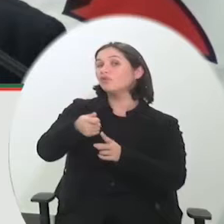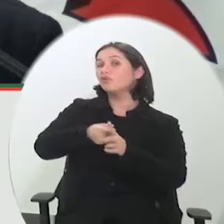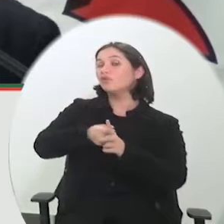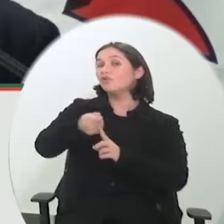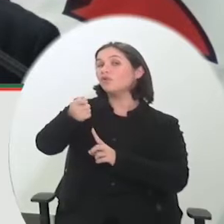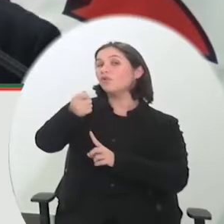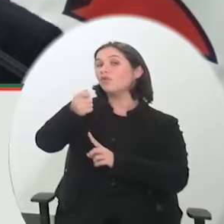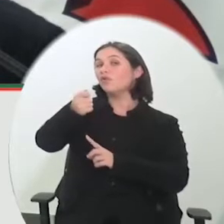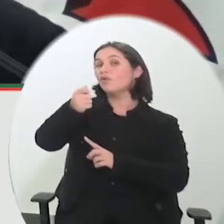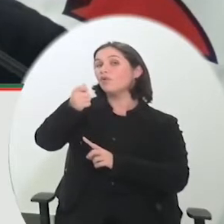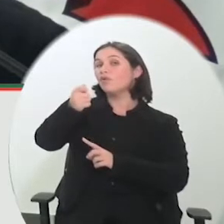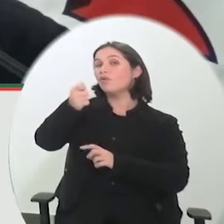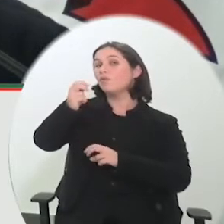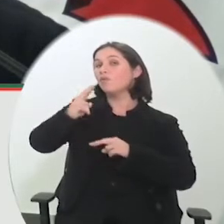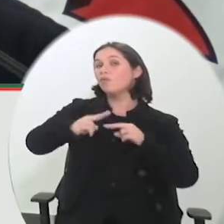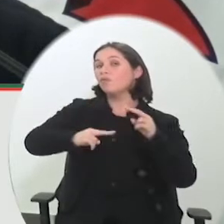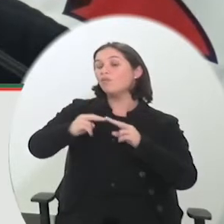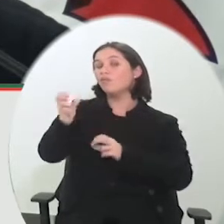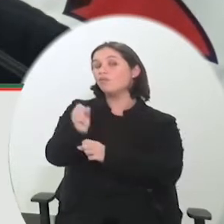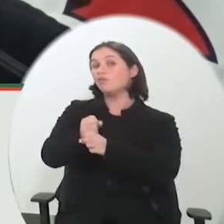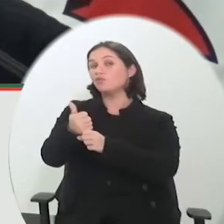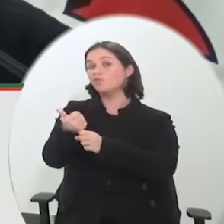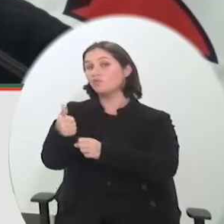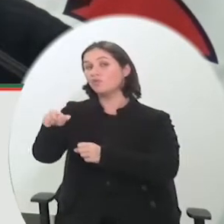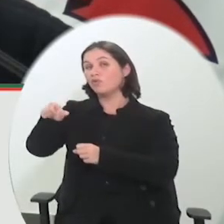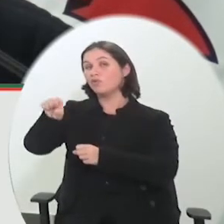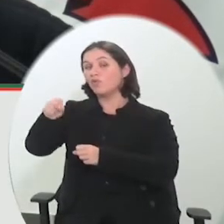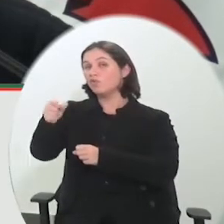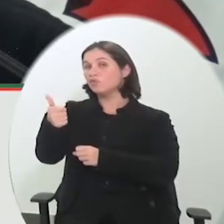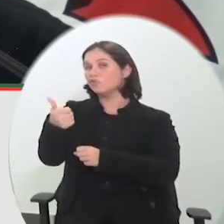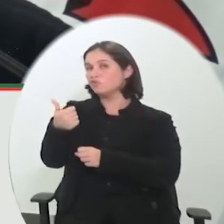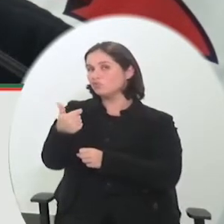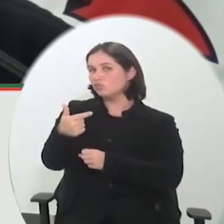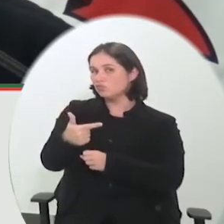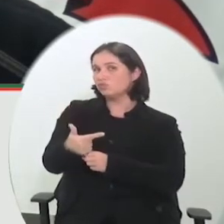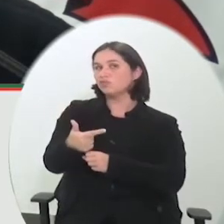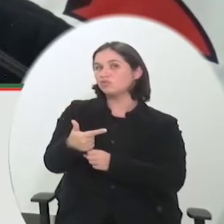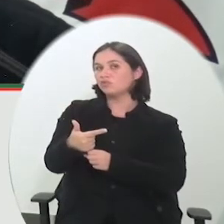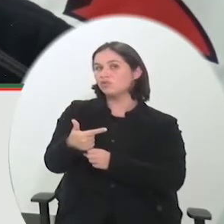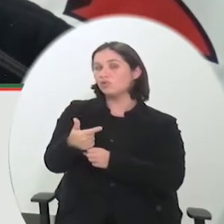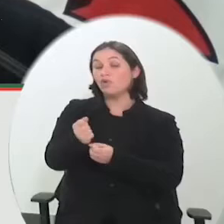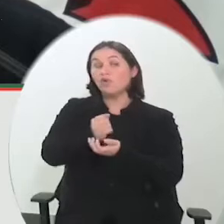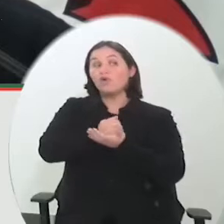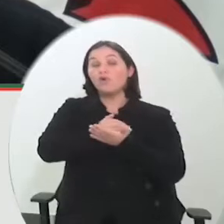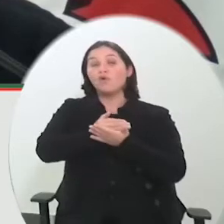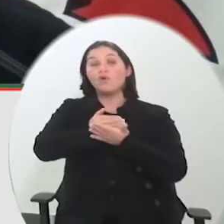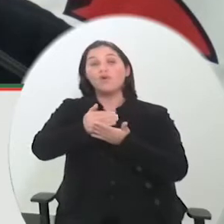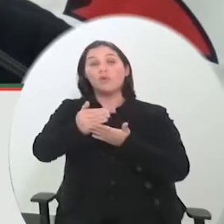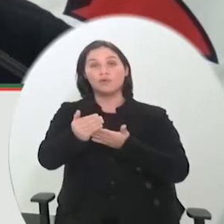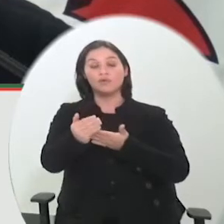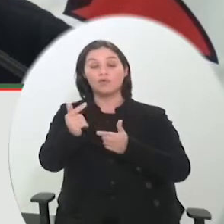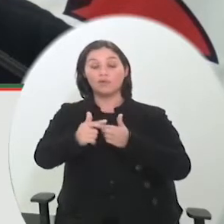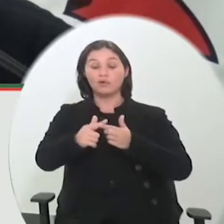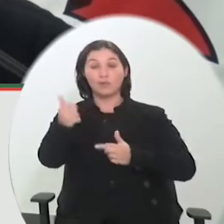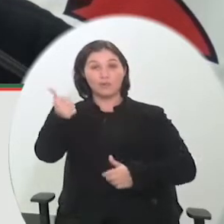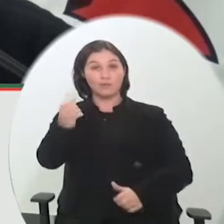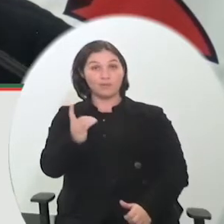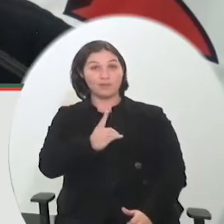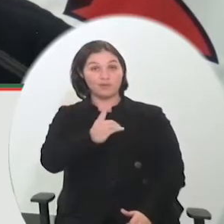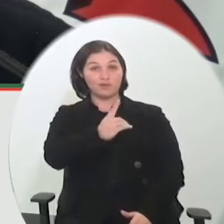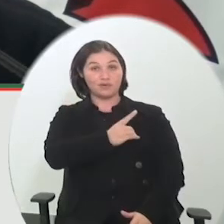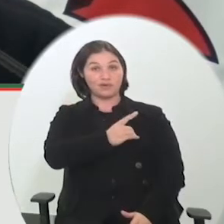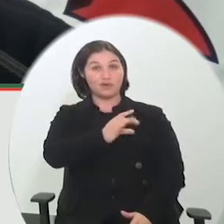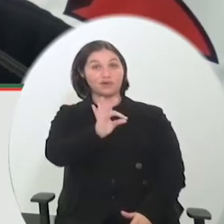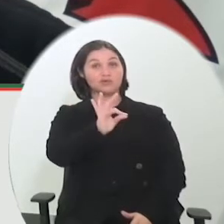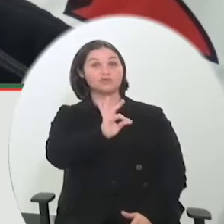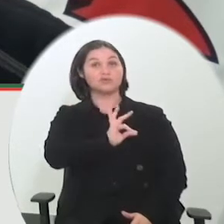de 1812, ocasião da chegada do nosso primeiro delegado de polícia, que atendia